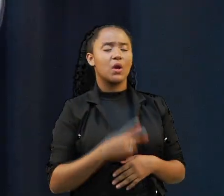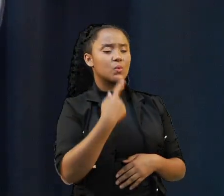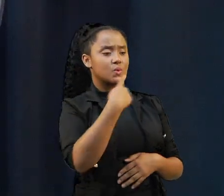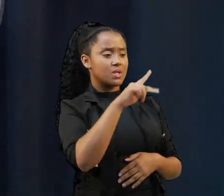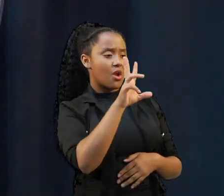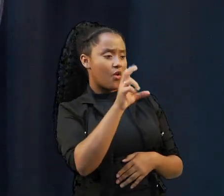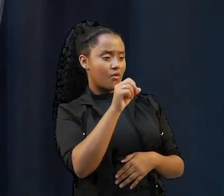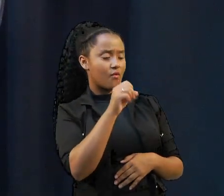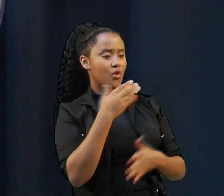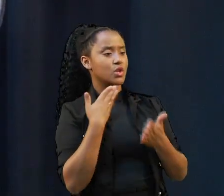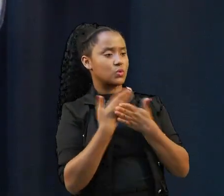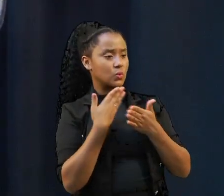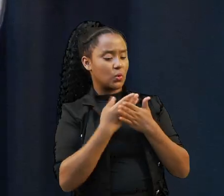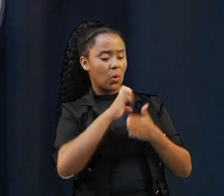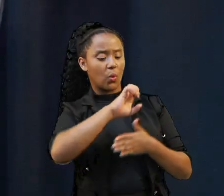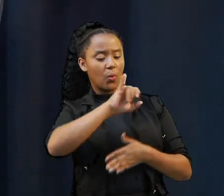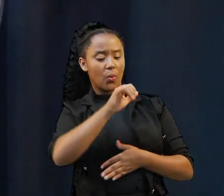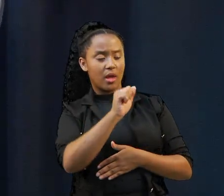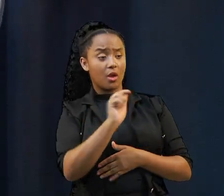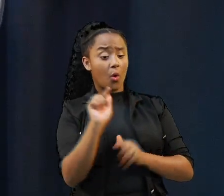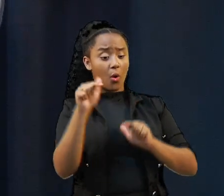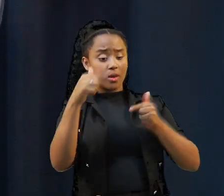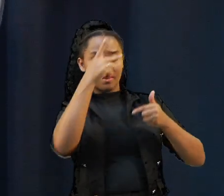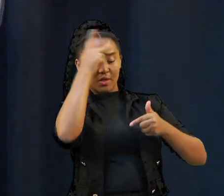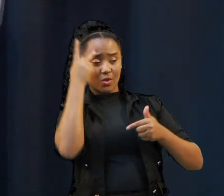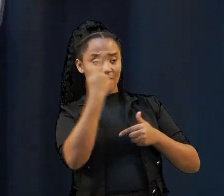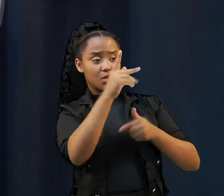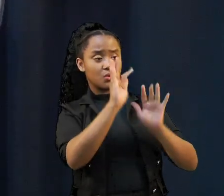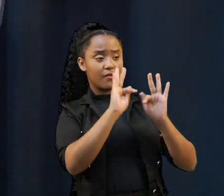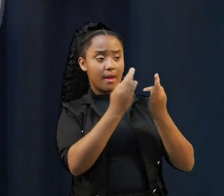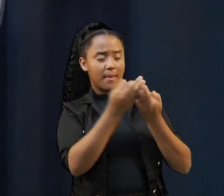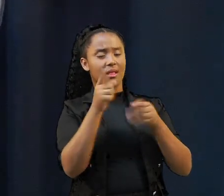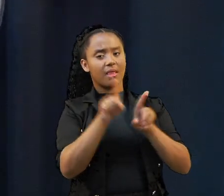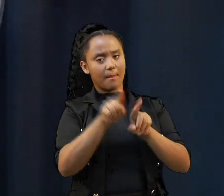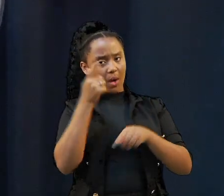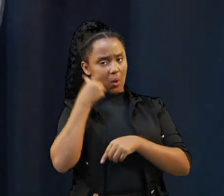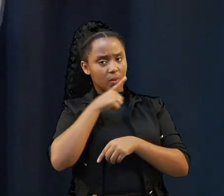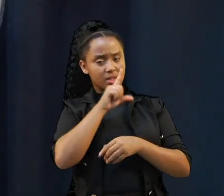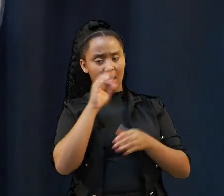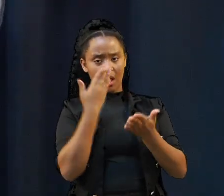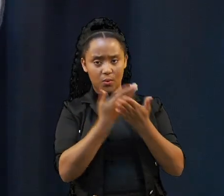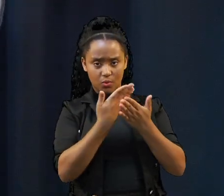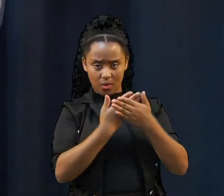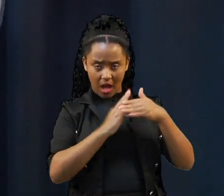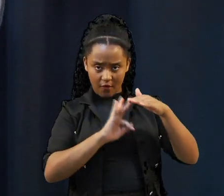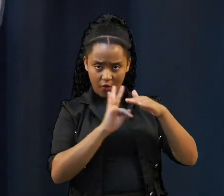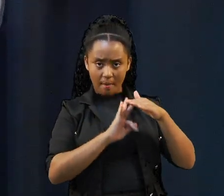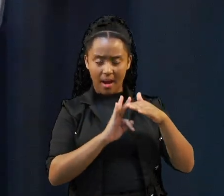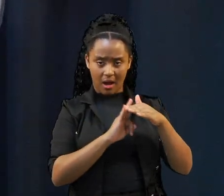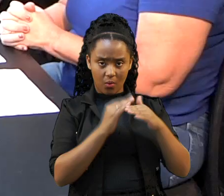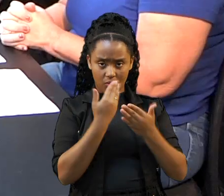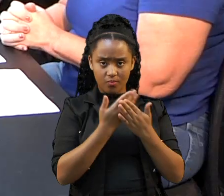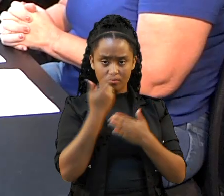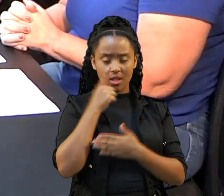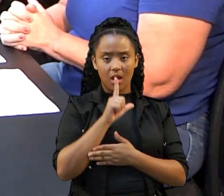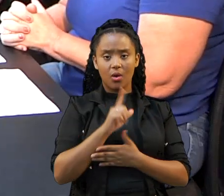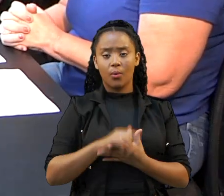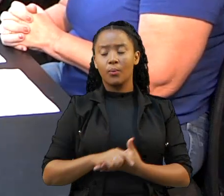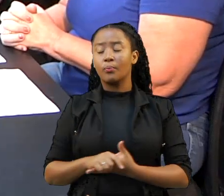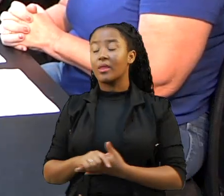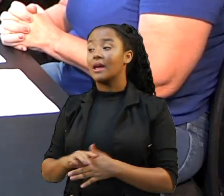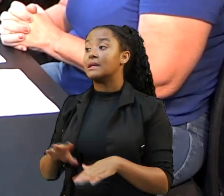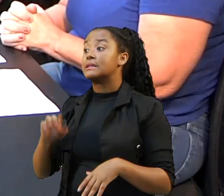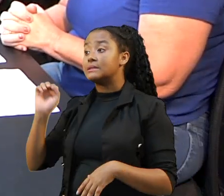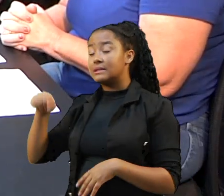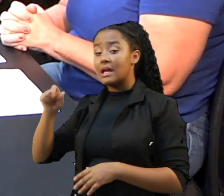outros familiares seus conseguiram estudar formalmente? Sim, eu tenho